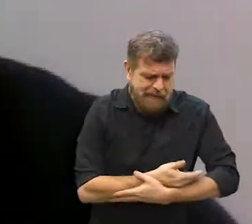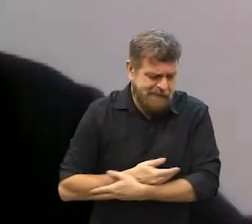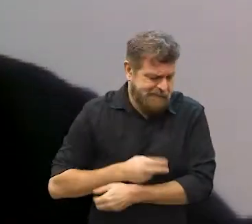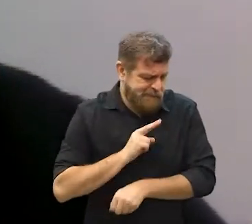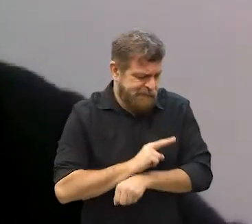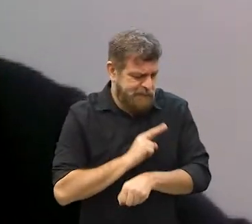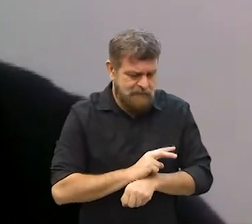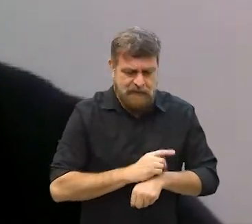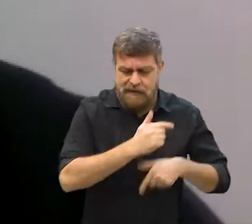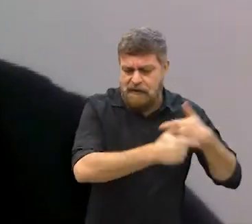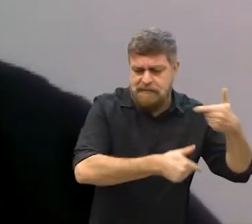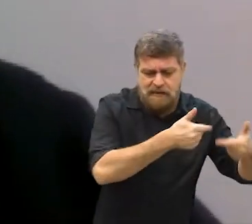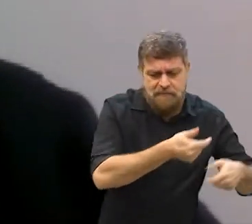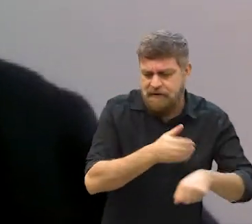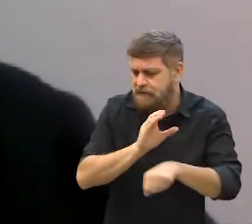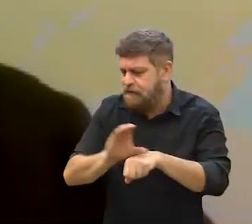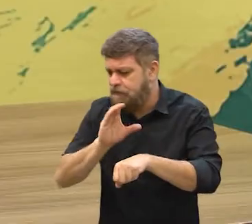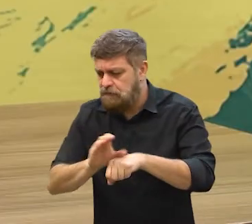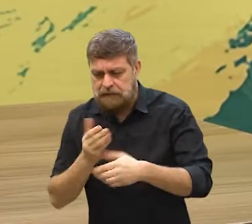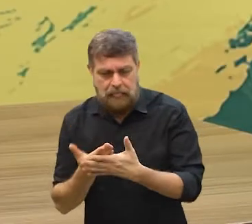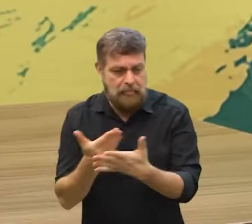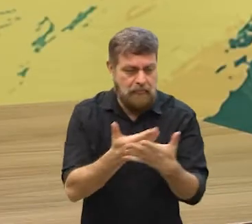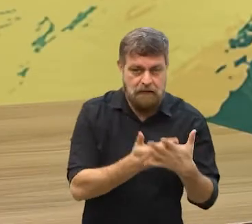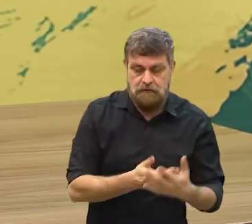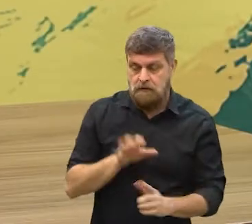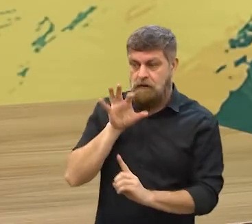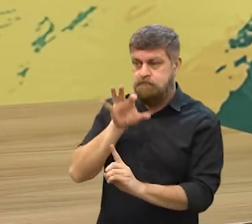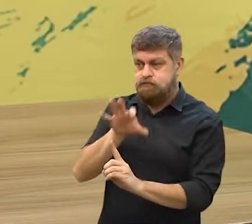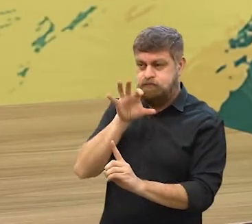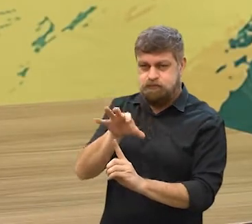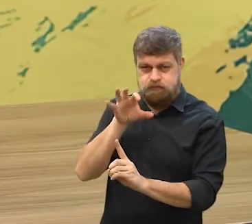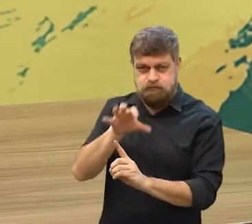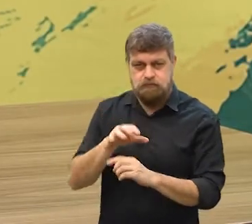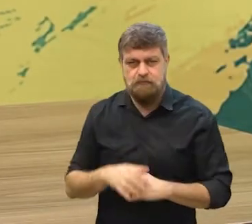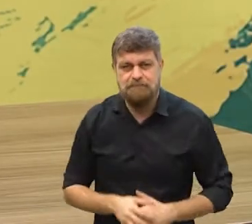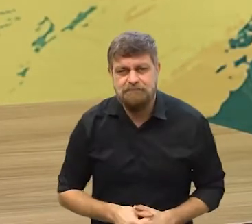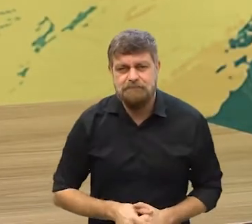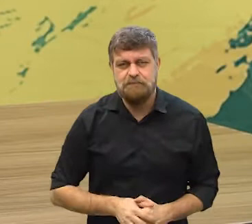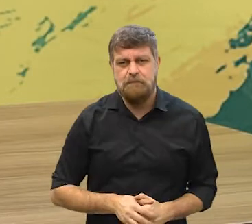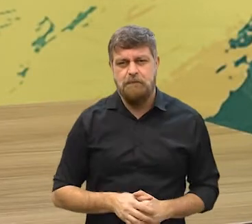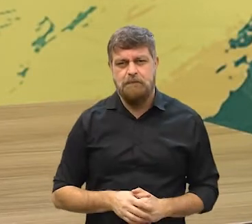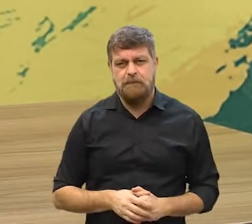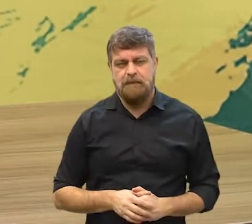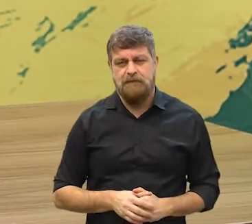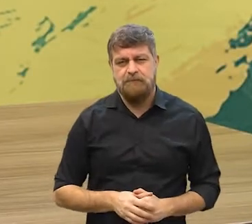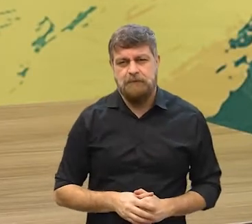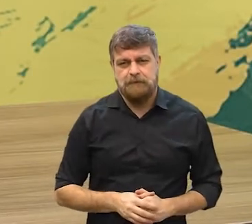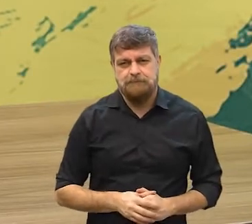trabalhar, fazer curso. Então, isso influenciou bastante, né, professor?